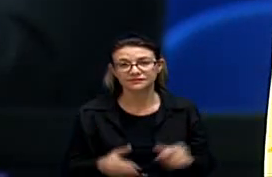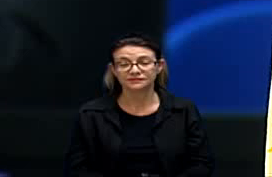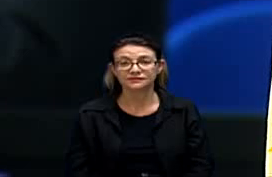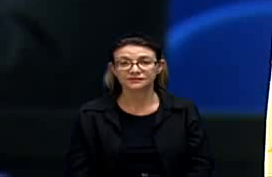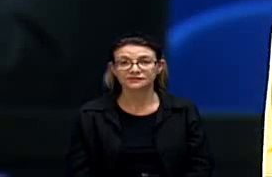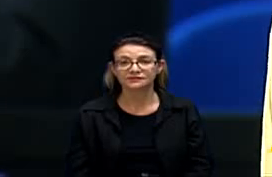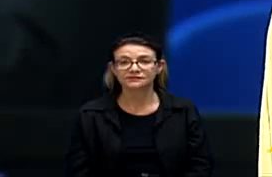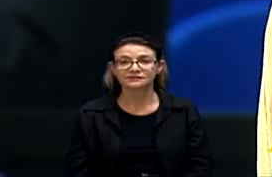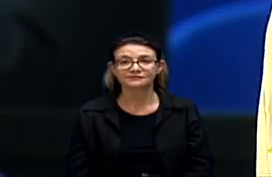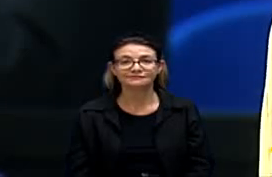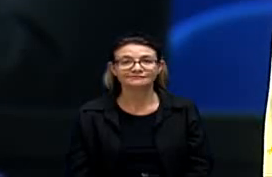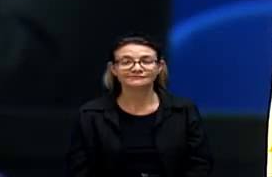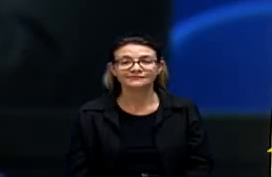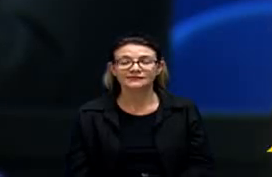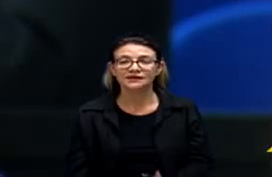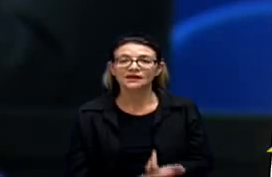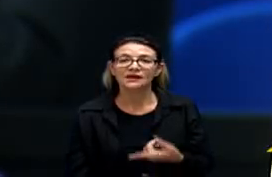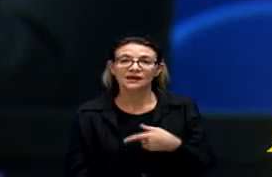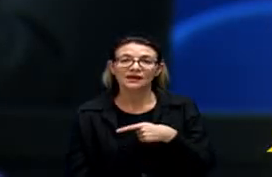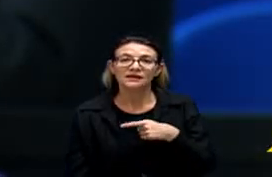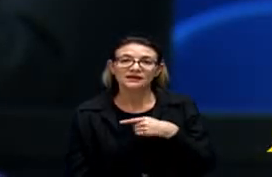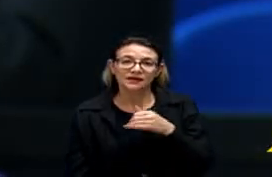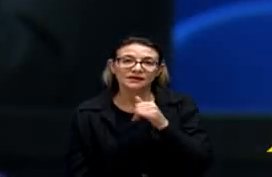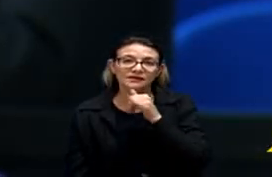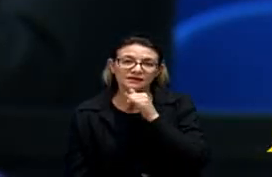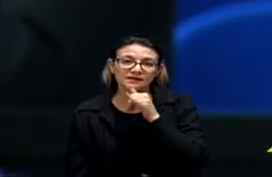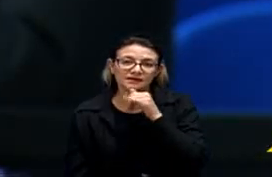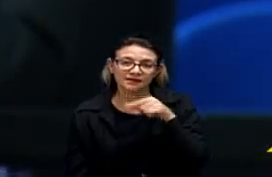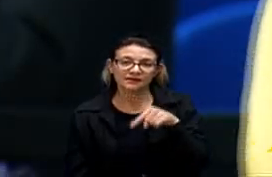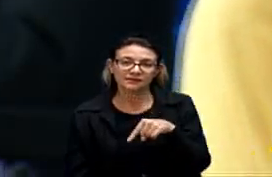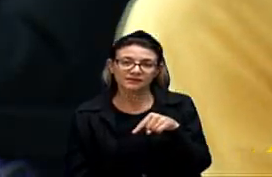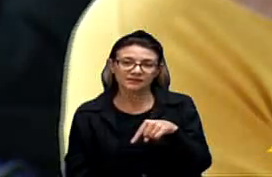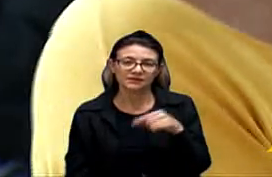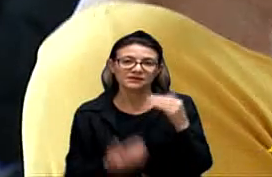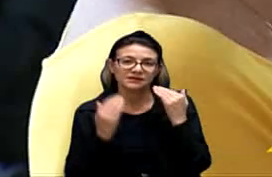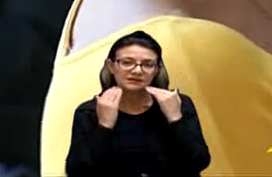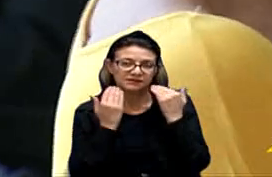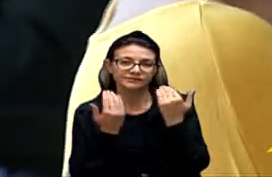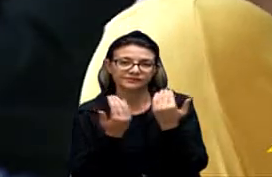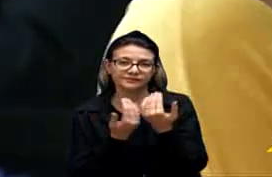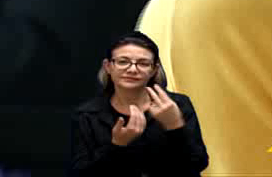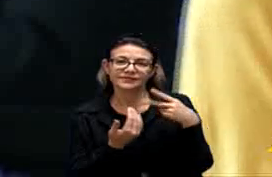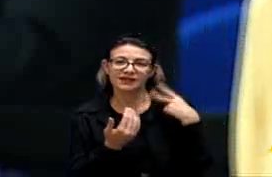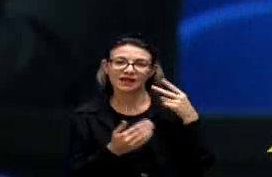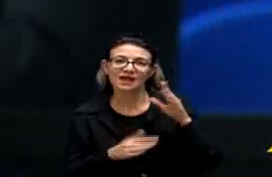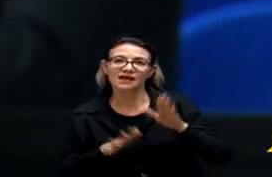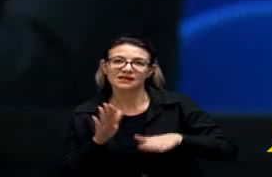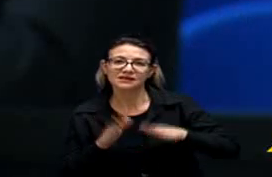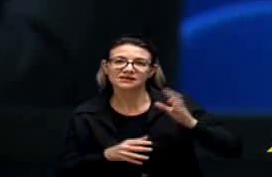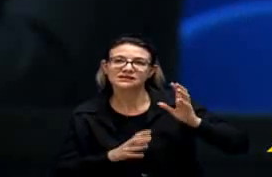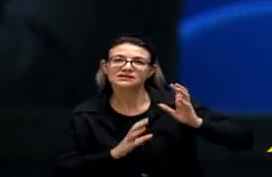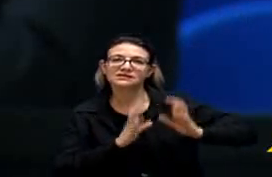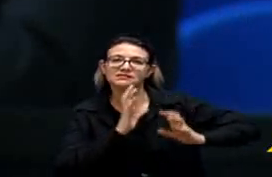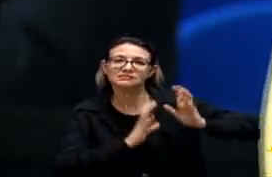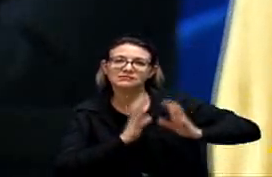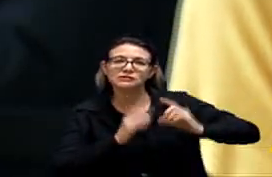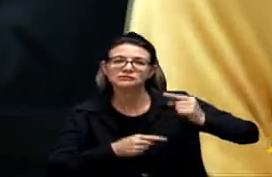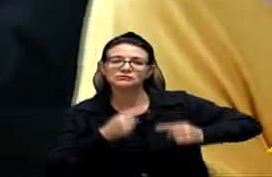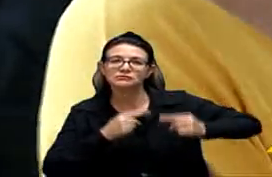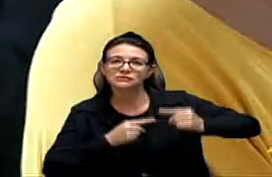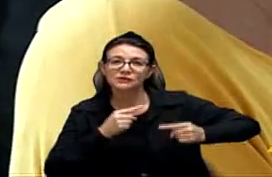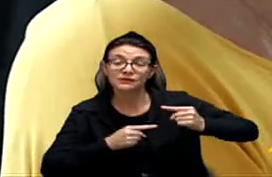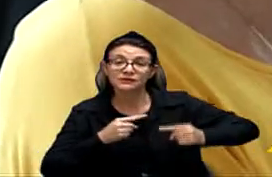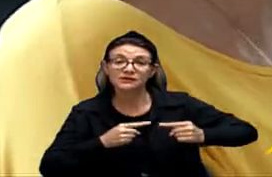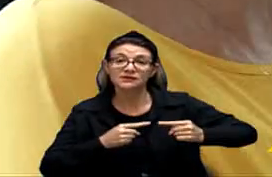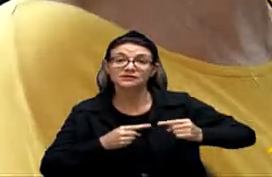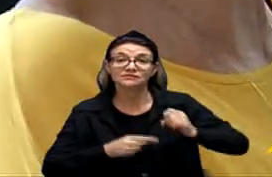gente vive Vereador eu tenho exemplo aqui do plenário quando a gente tá numa discussão acirrada num debate acalorado né Se a